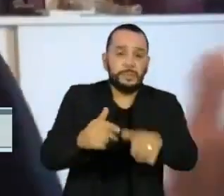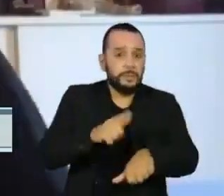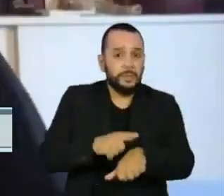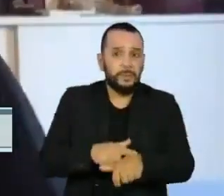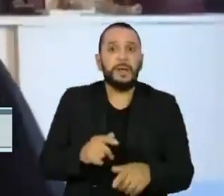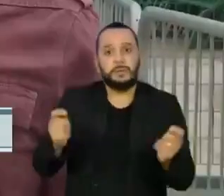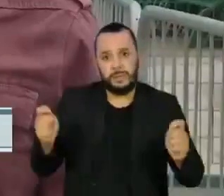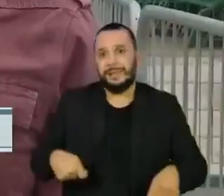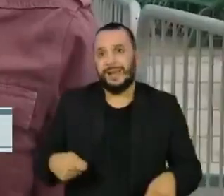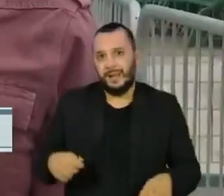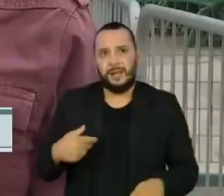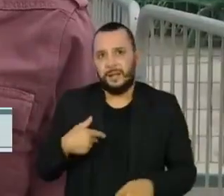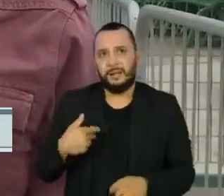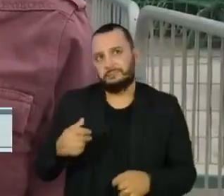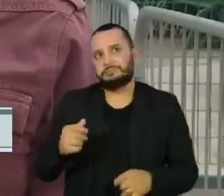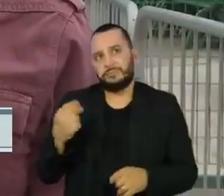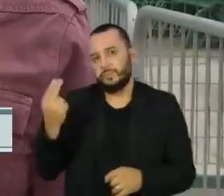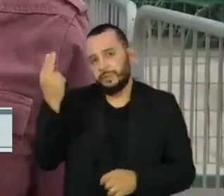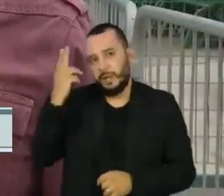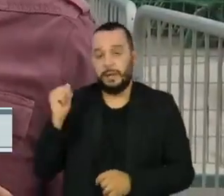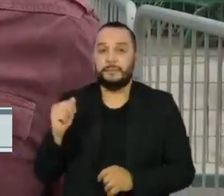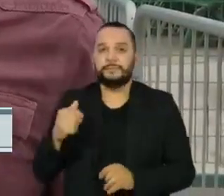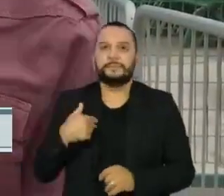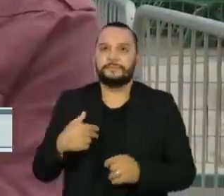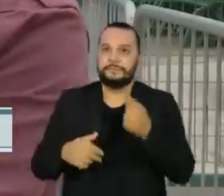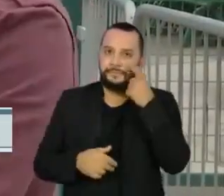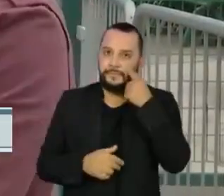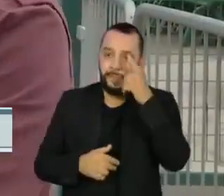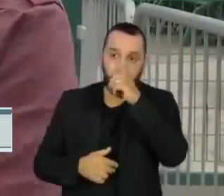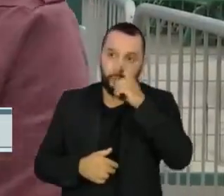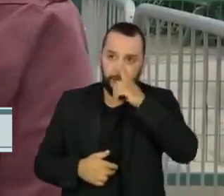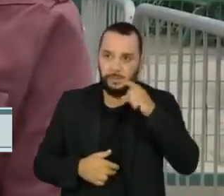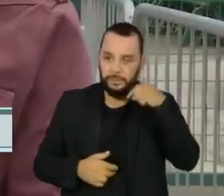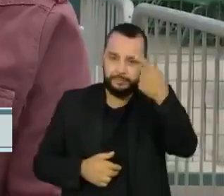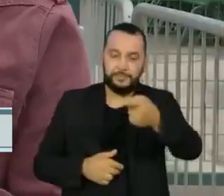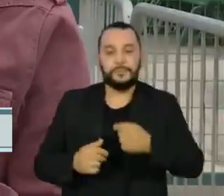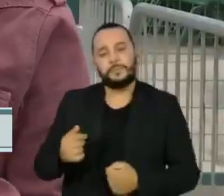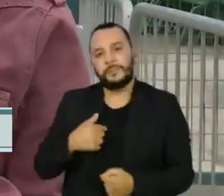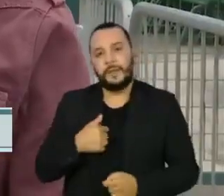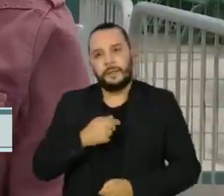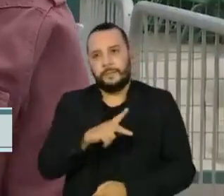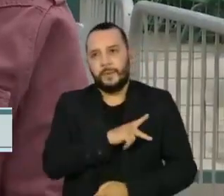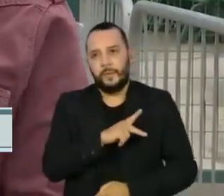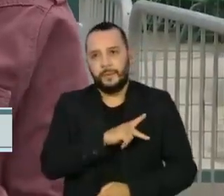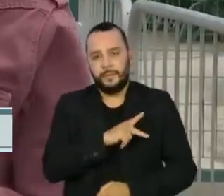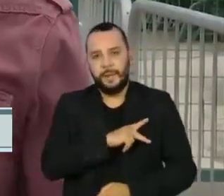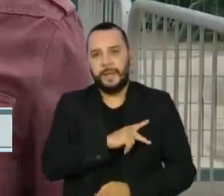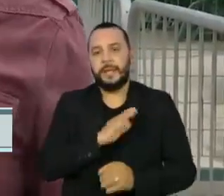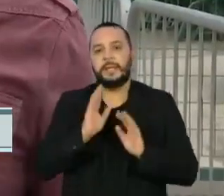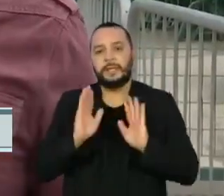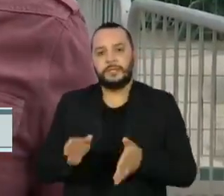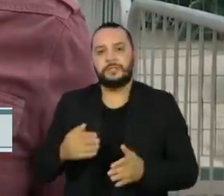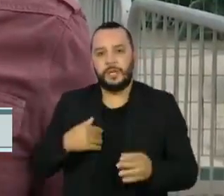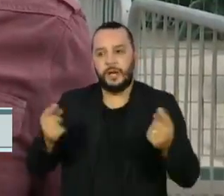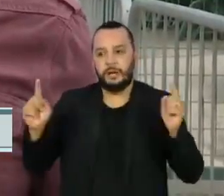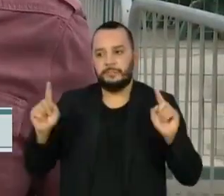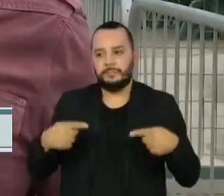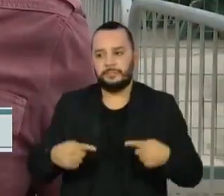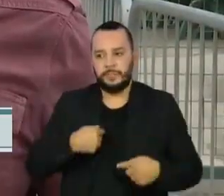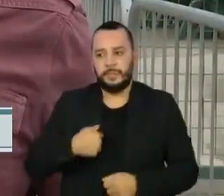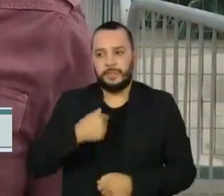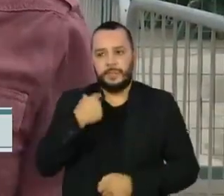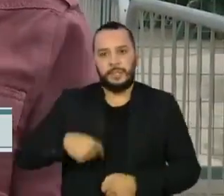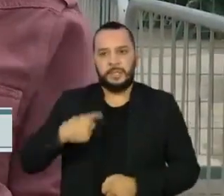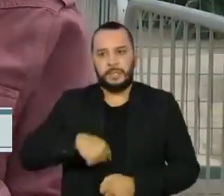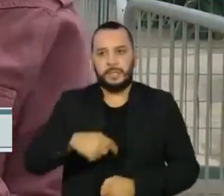em termos de saúde. Uma grande preocupação é com o próximo domingo. Aqui no Allianz Parque, o Palmeiras enfrenta o Grêmio pelo segundo jogo da final da edição